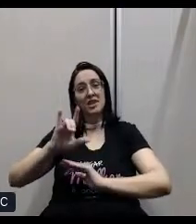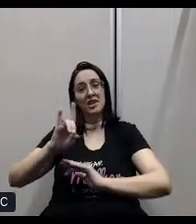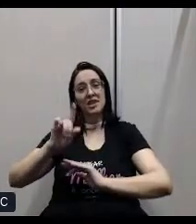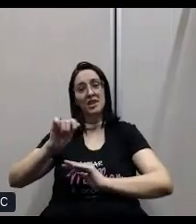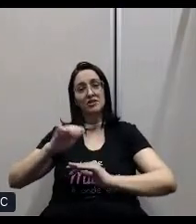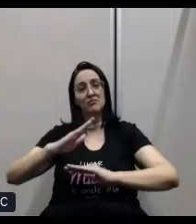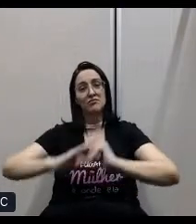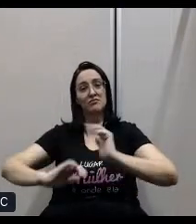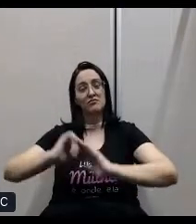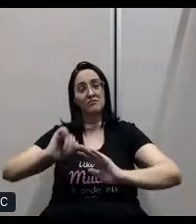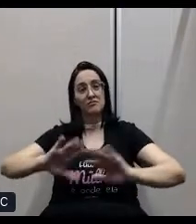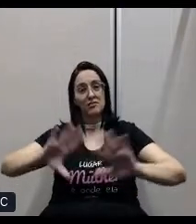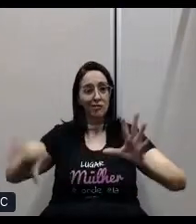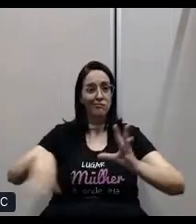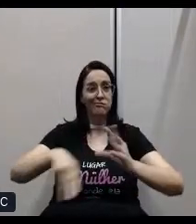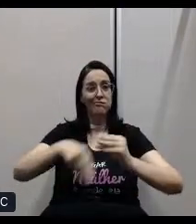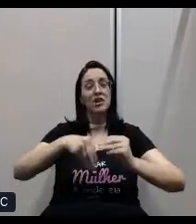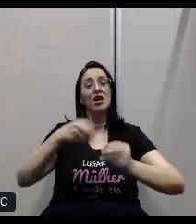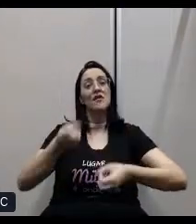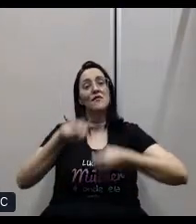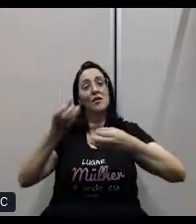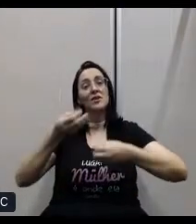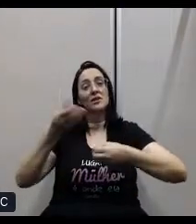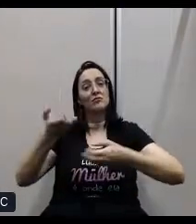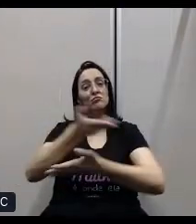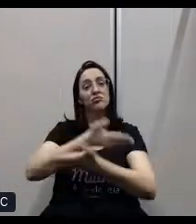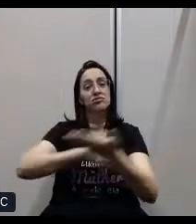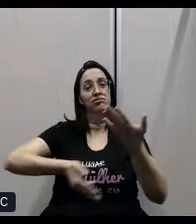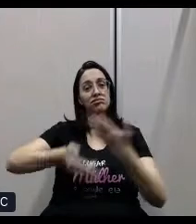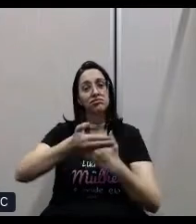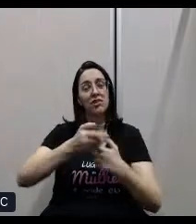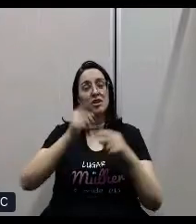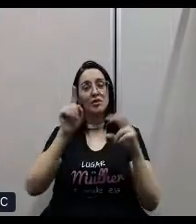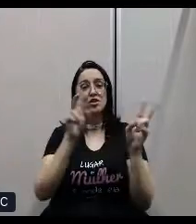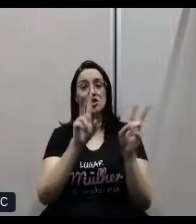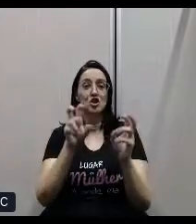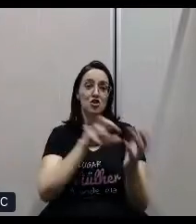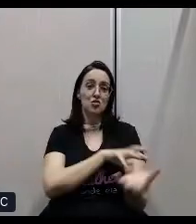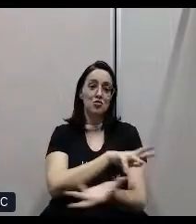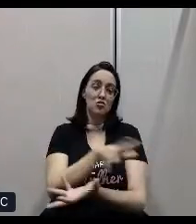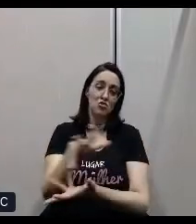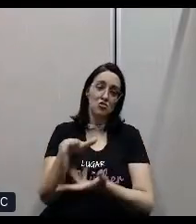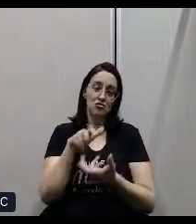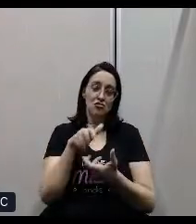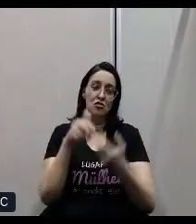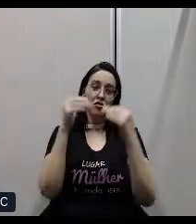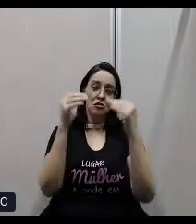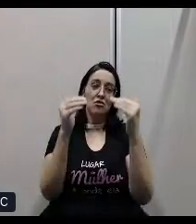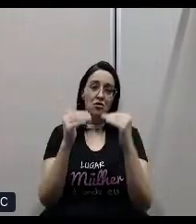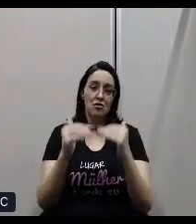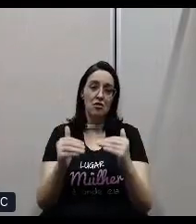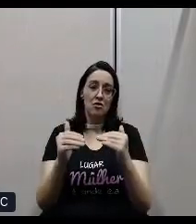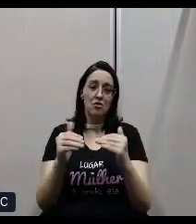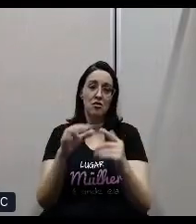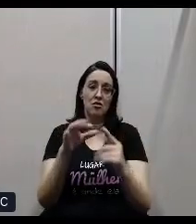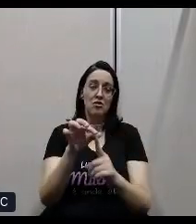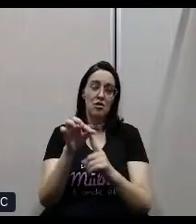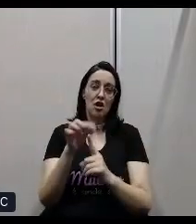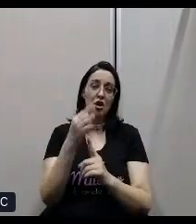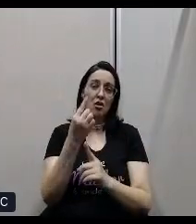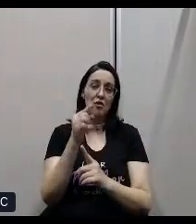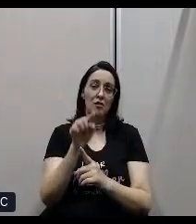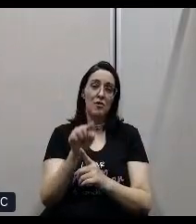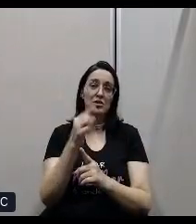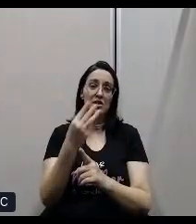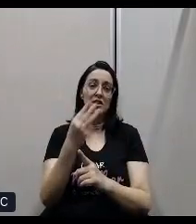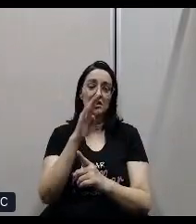informação. Passando o slide, a gente tem no título no mundo, e abaixo, em destaque, 1,3 bilhões de